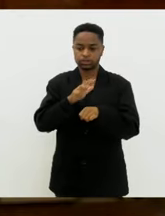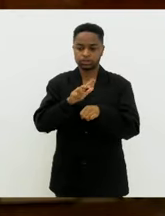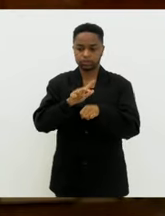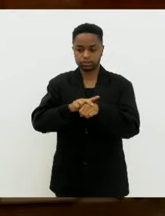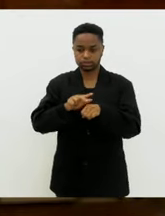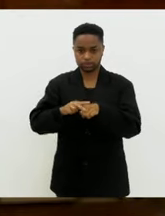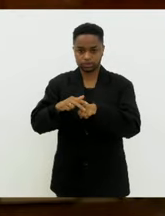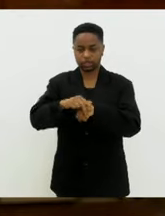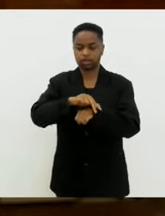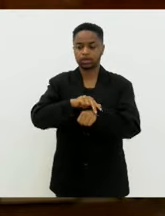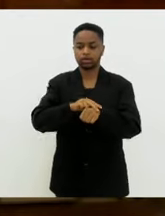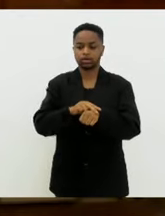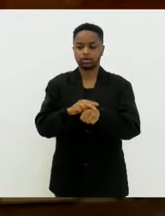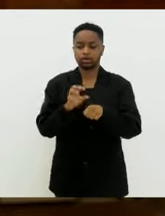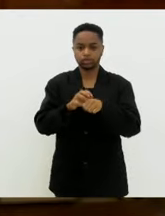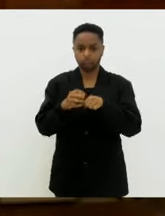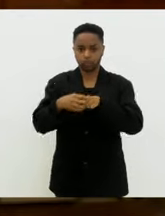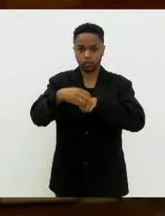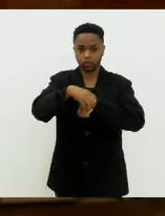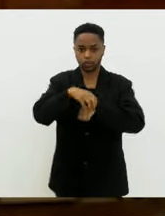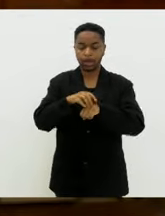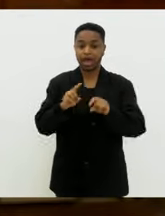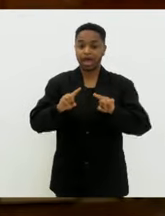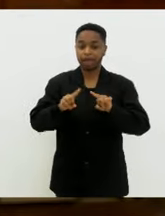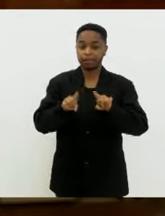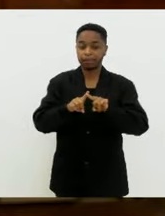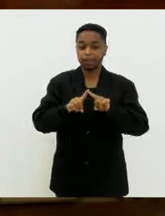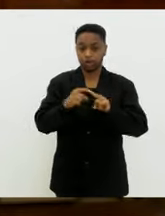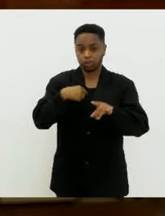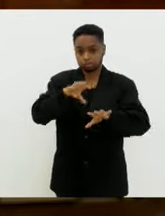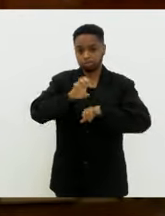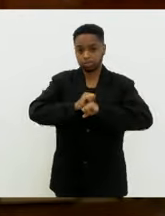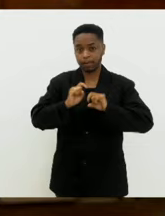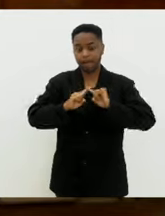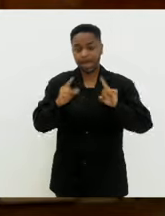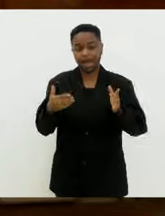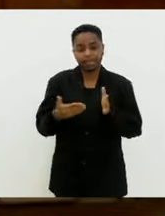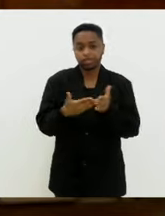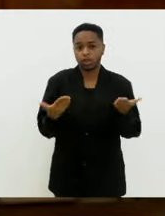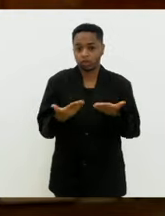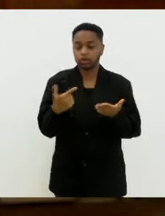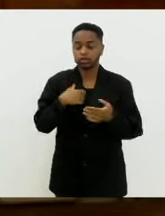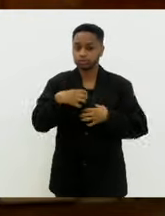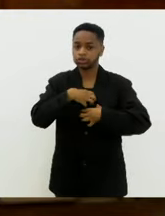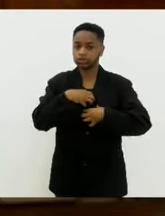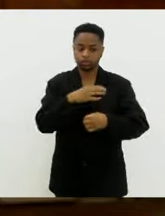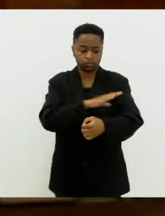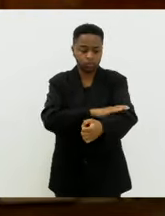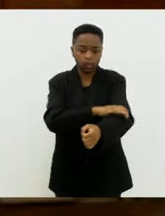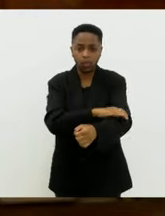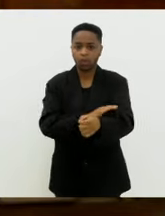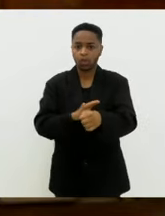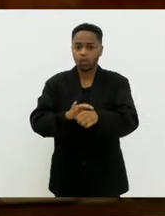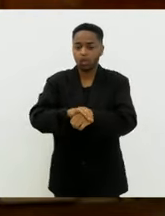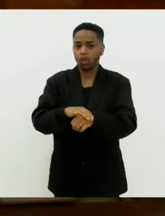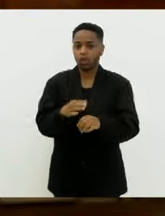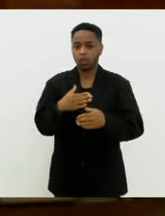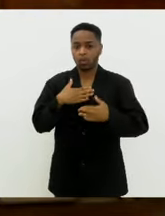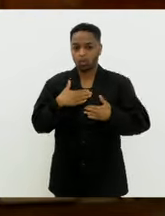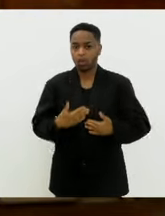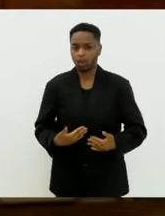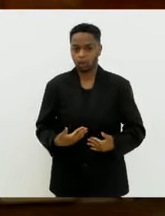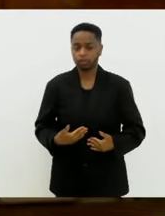presidente, chikungunya, e até hoje eu sinto os efeitos nas minhas articulações diante